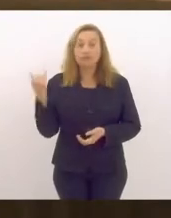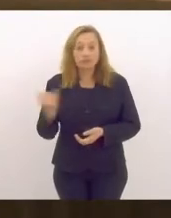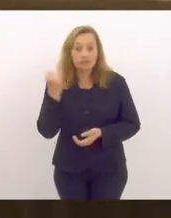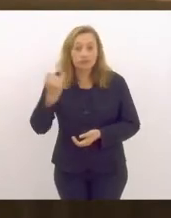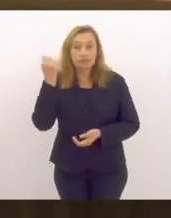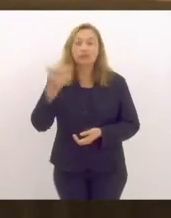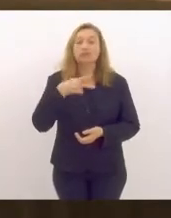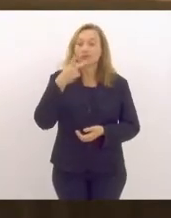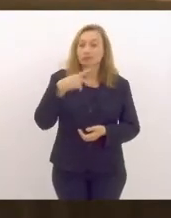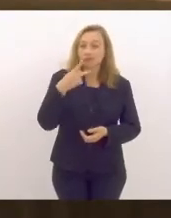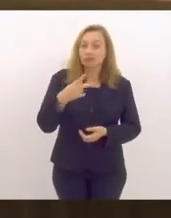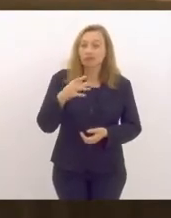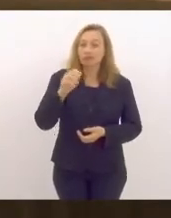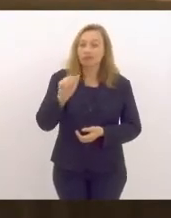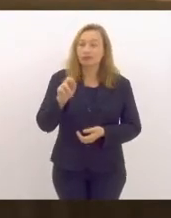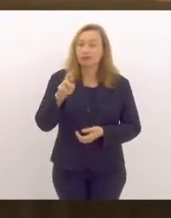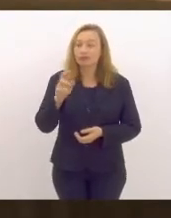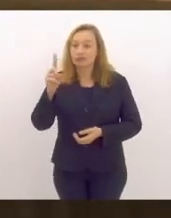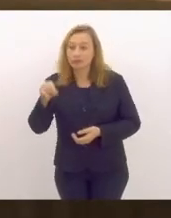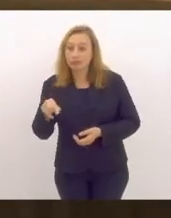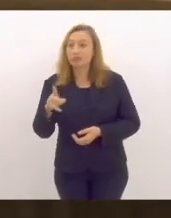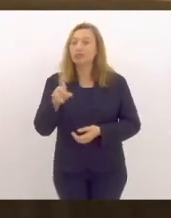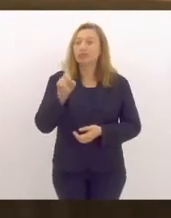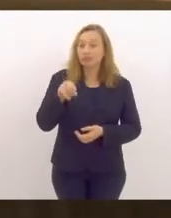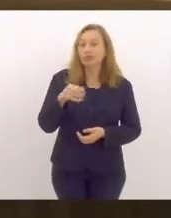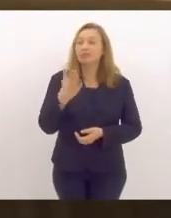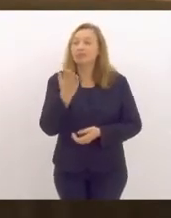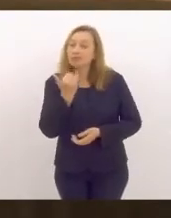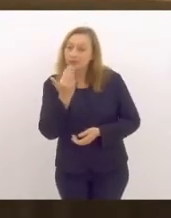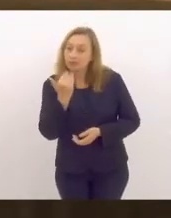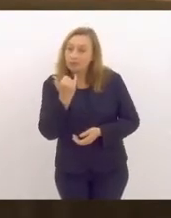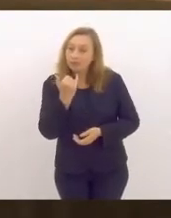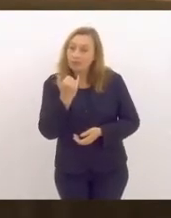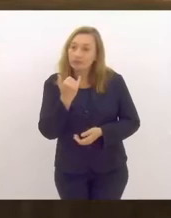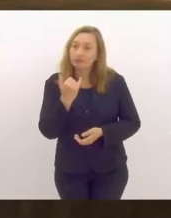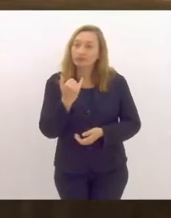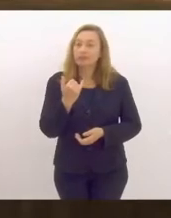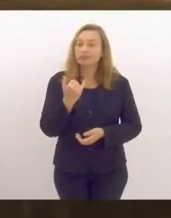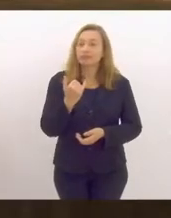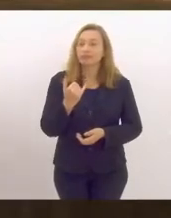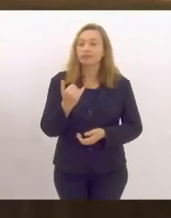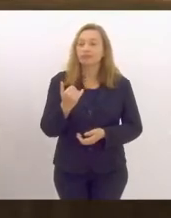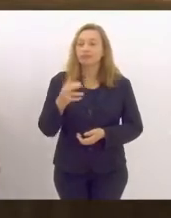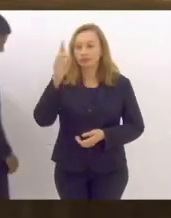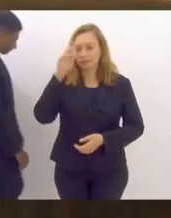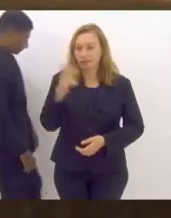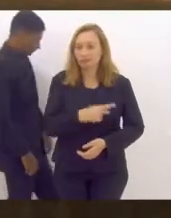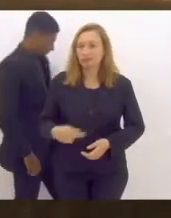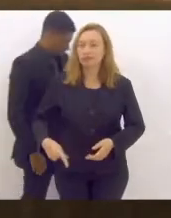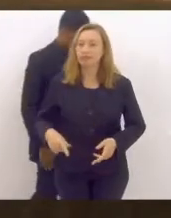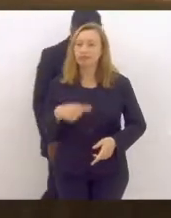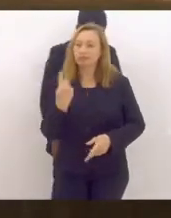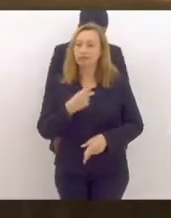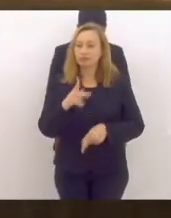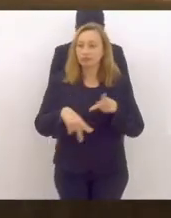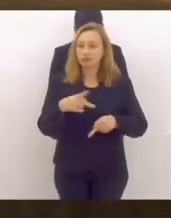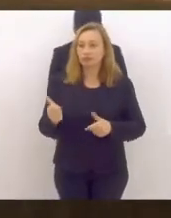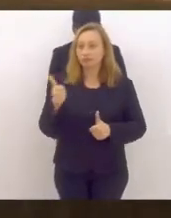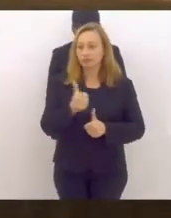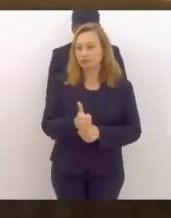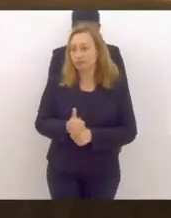importante dizer que acarajé é alimento, que alimentou, inclusive, senhor presidente, nosso povo, que